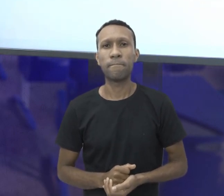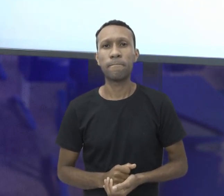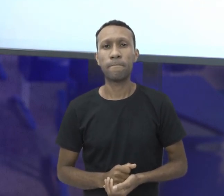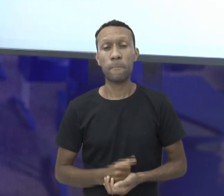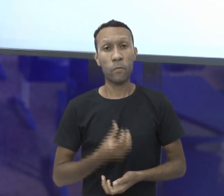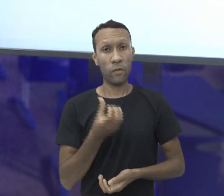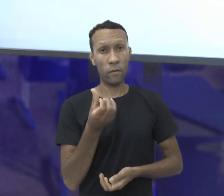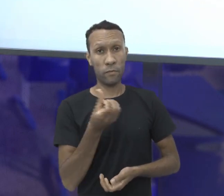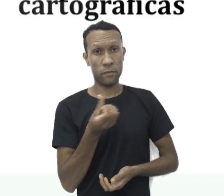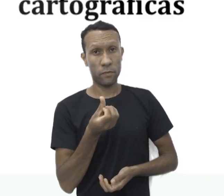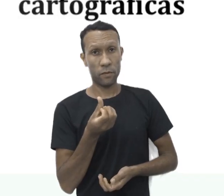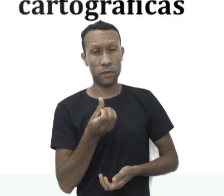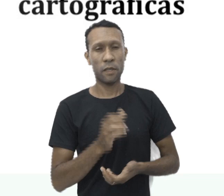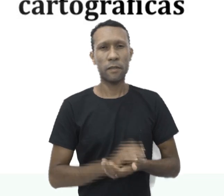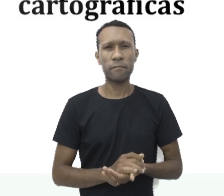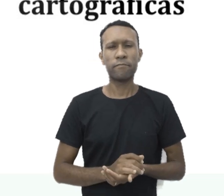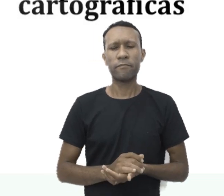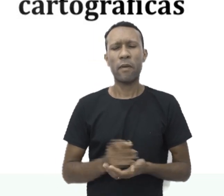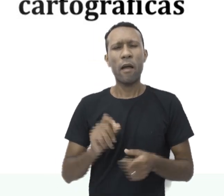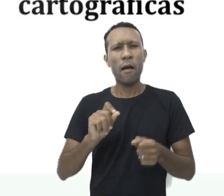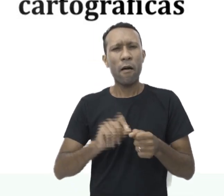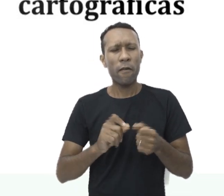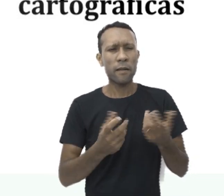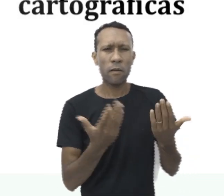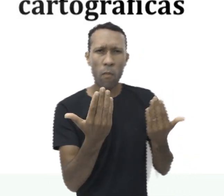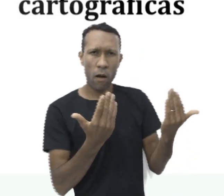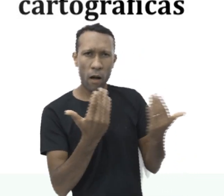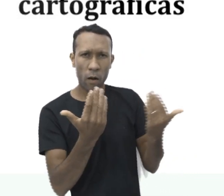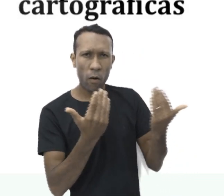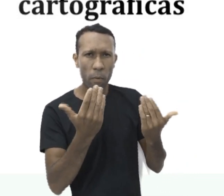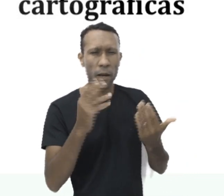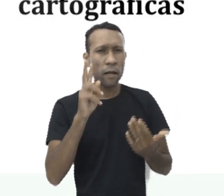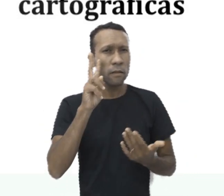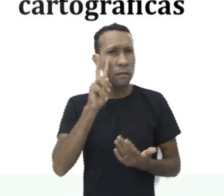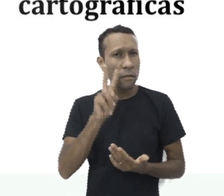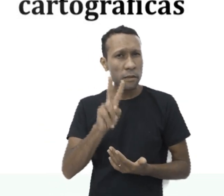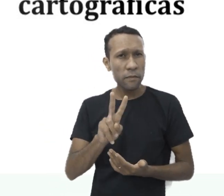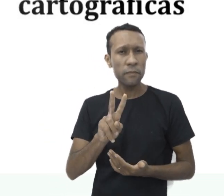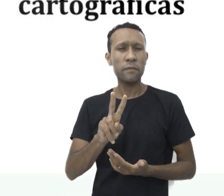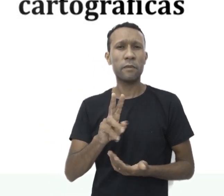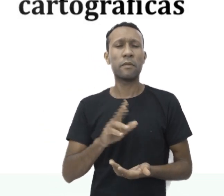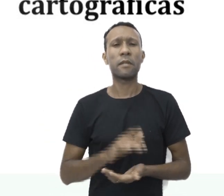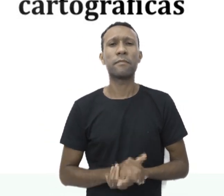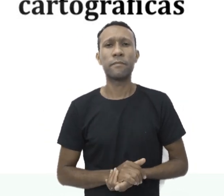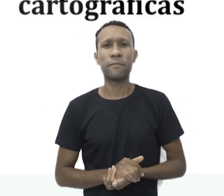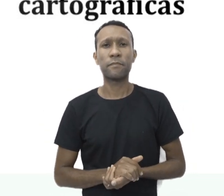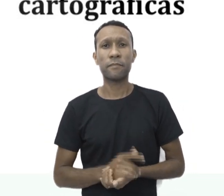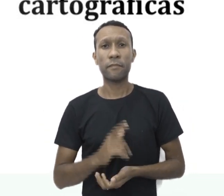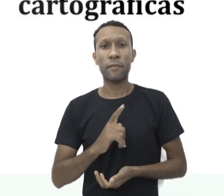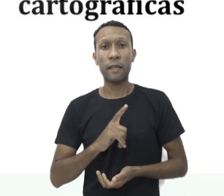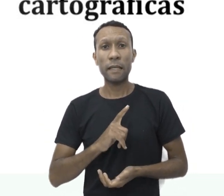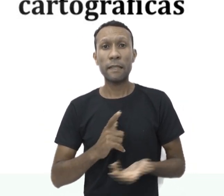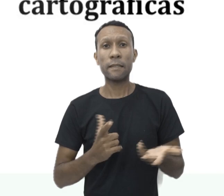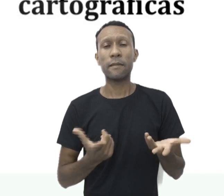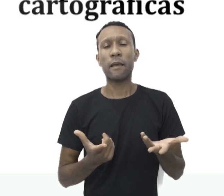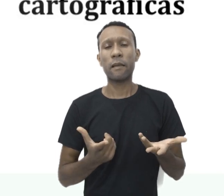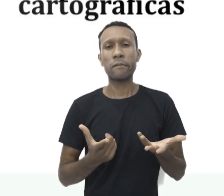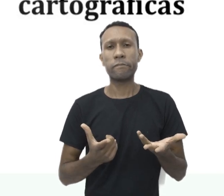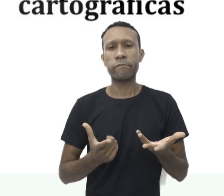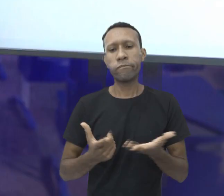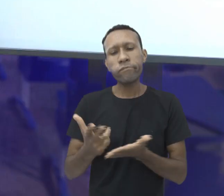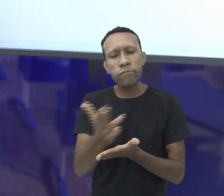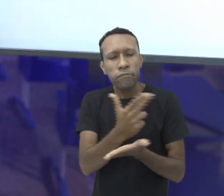Sexto passo, comparatividade. Observe com muito cuidado as três representações cartográficas a seguir. Elas possuem projeções